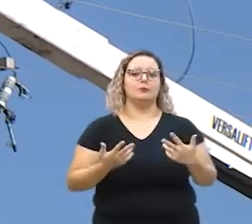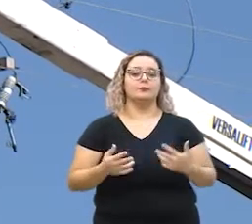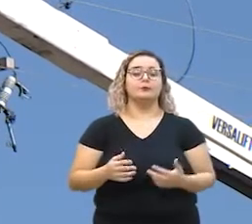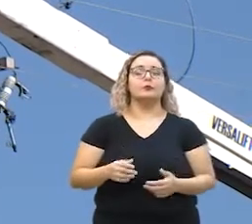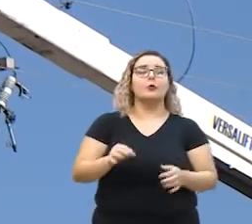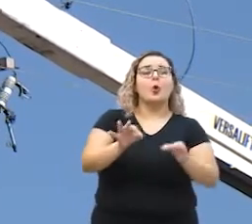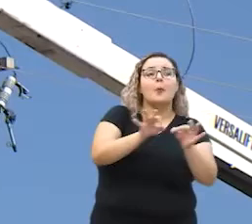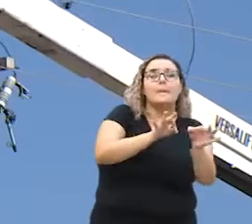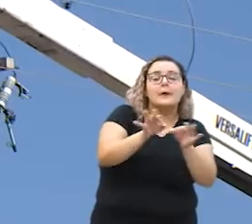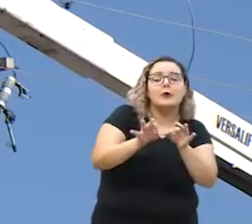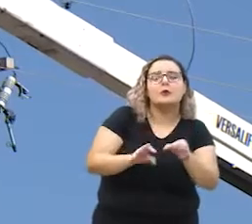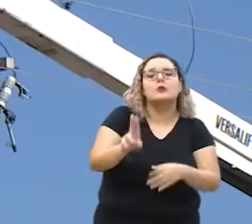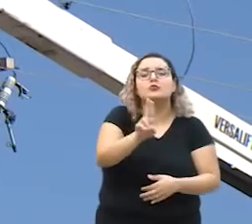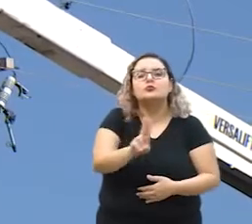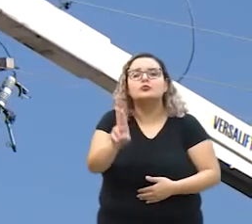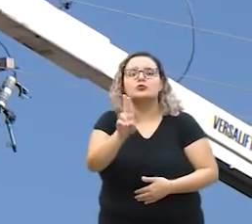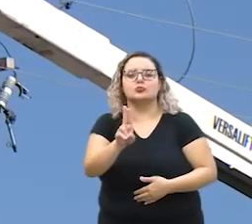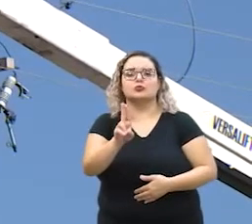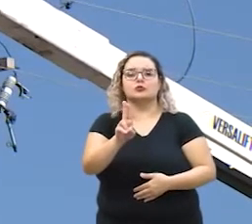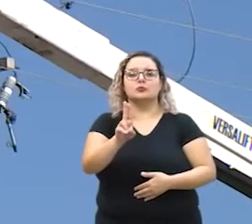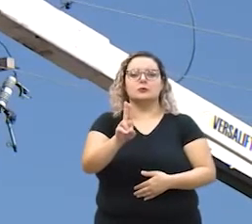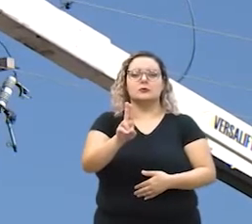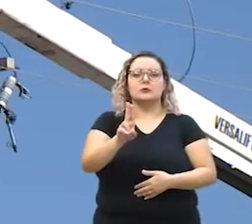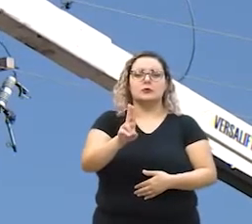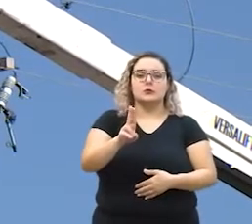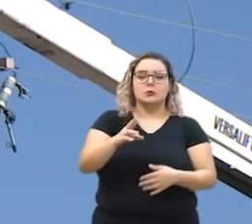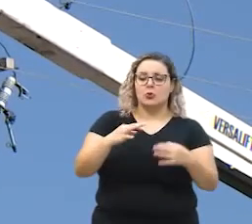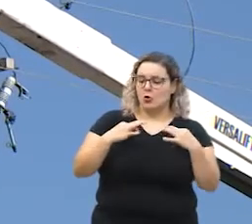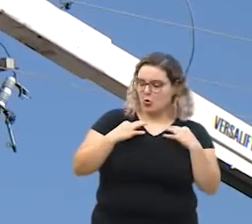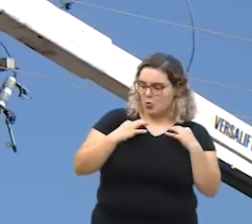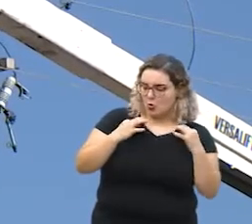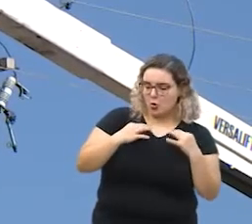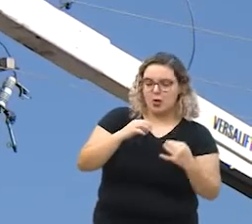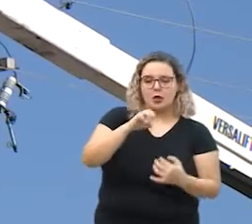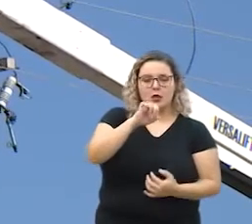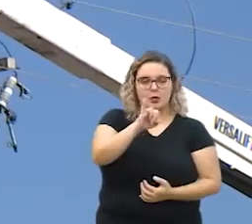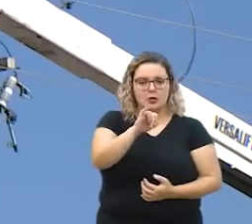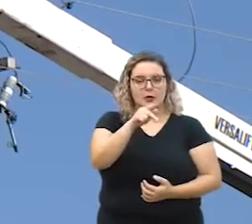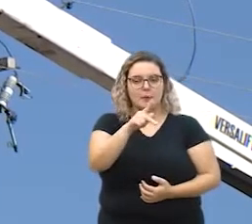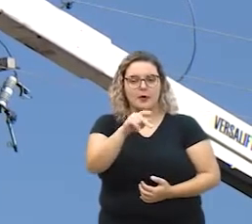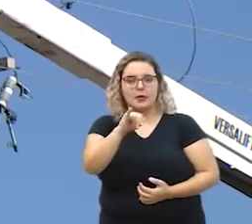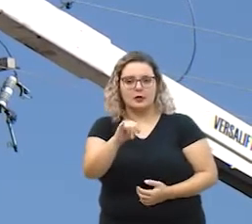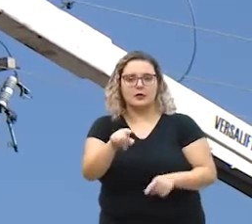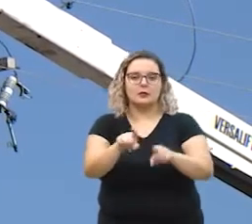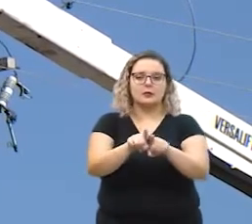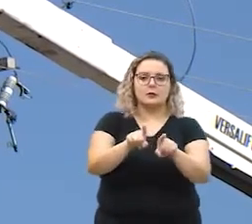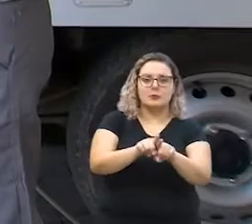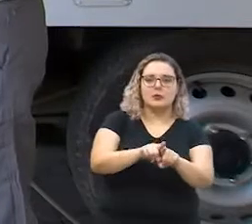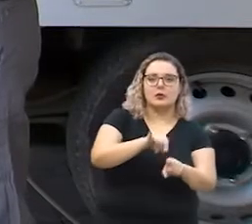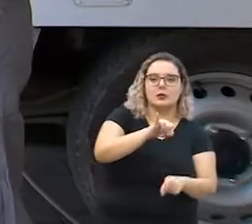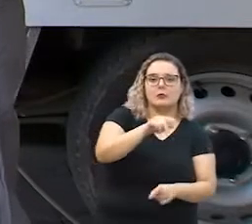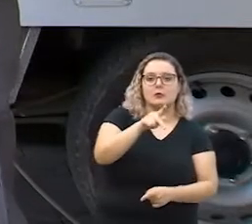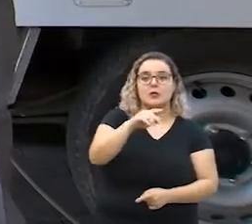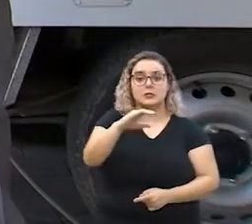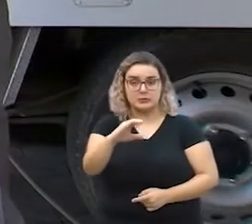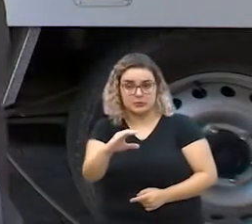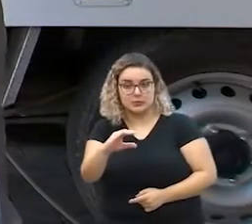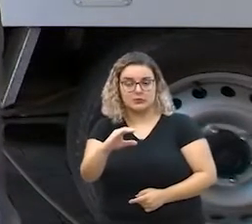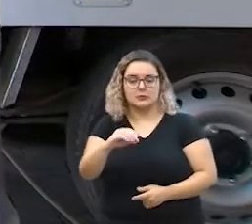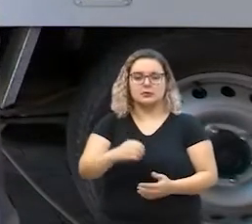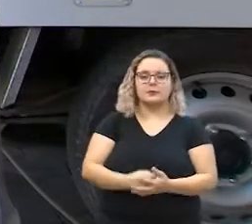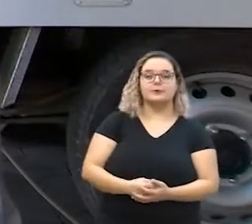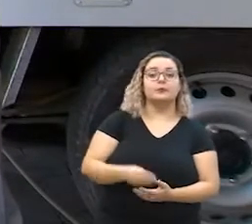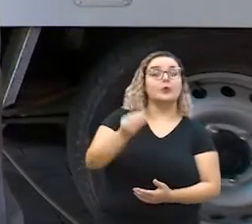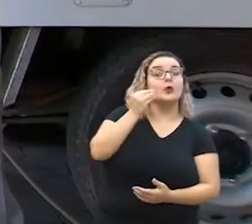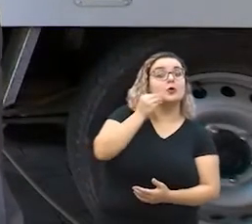use, usar todos os equipamentos de proteção, tanto os IPIs quanto os IPCs. O testar é testar como a